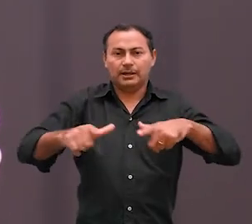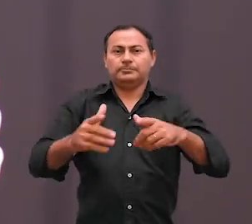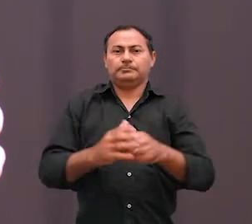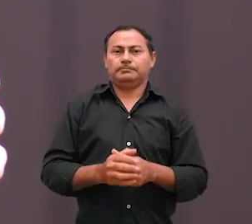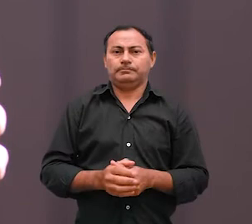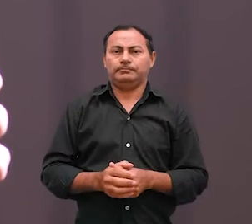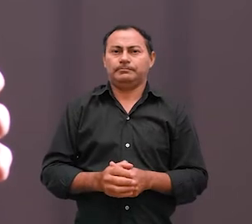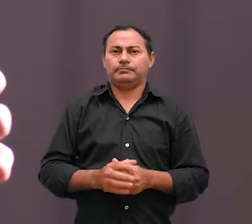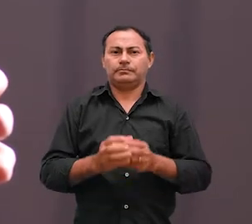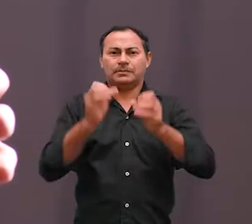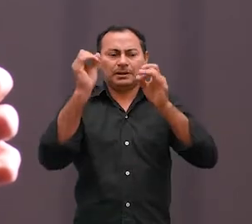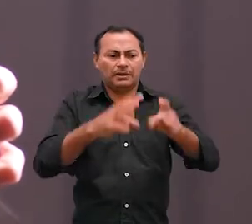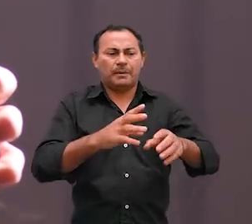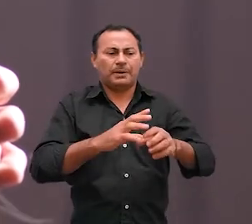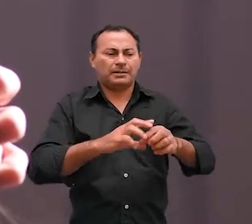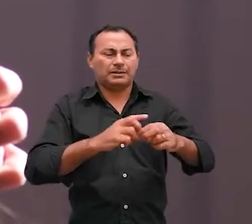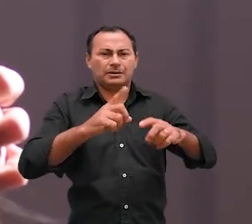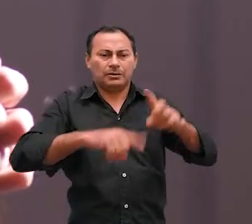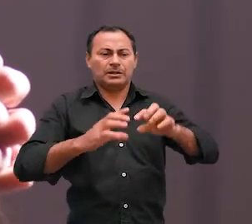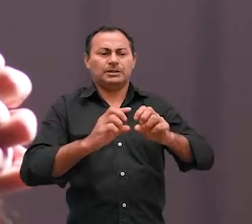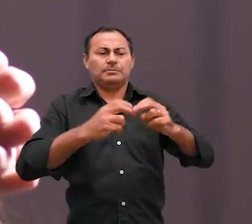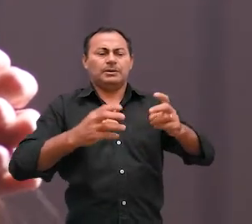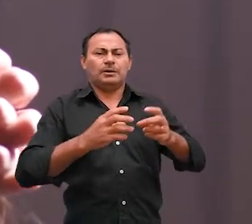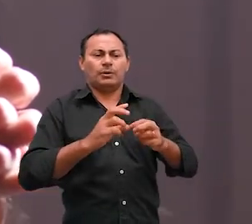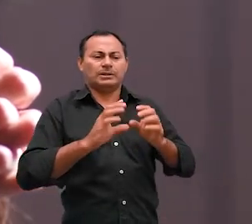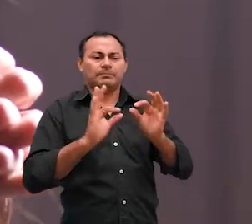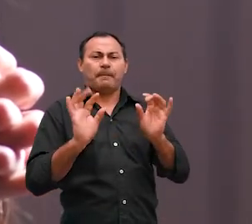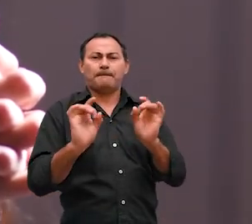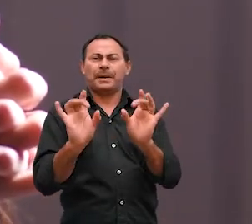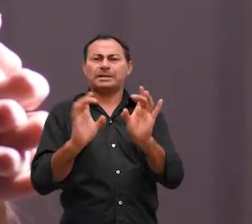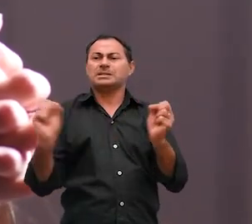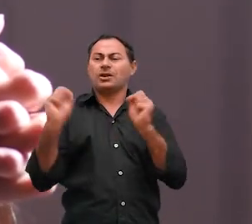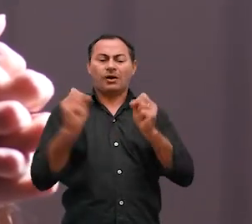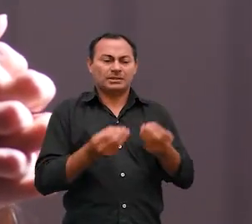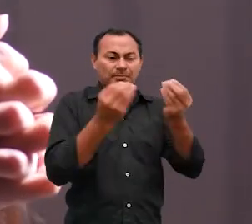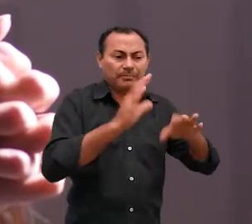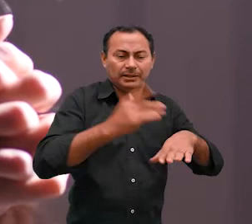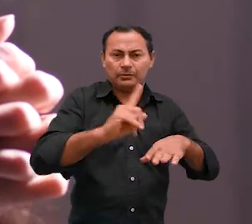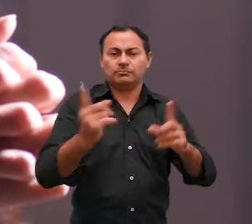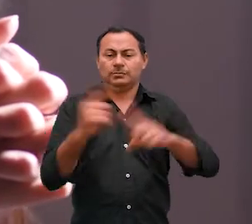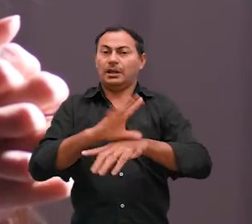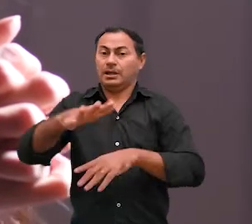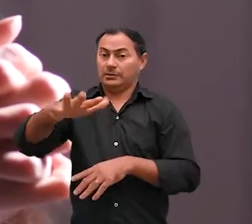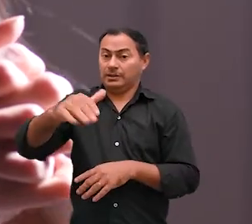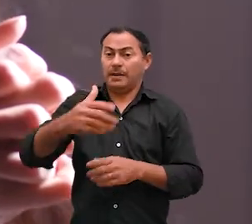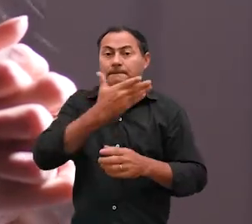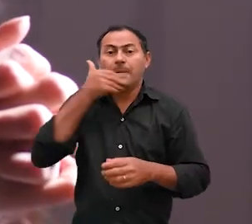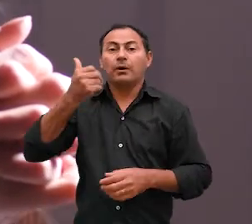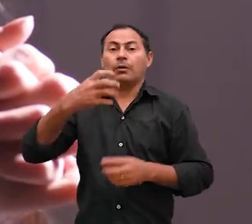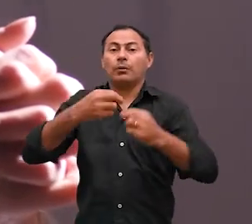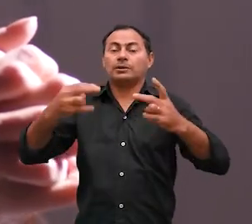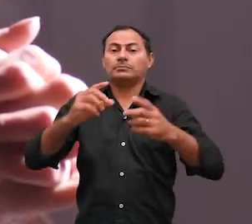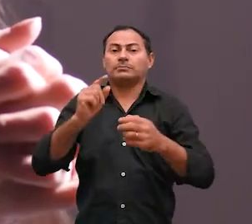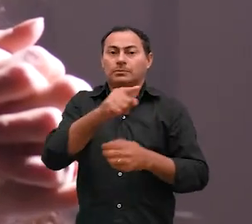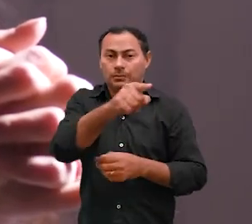trabalhar não jogue mais pérolas para eles e vice-versa também muitas vezes a